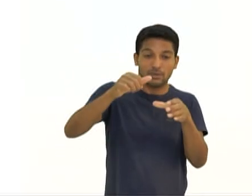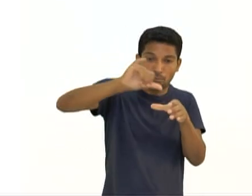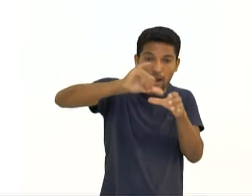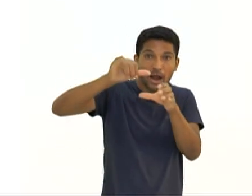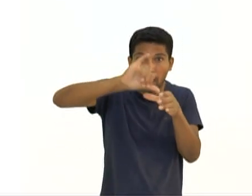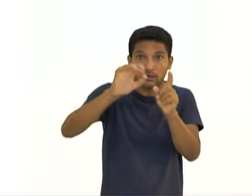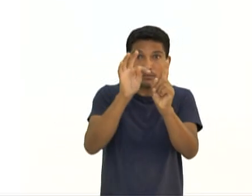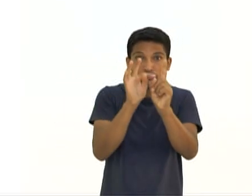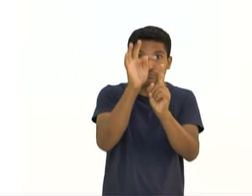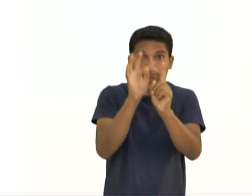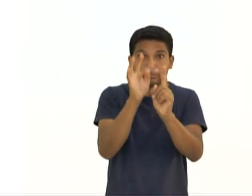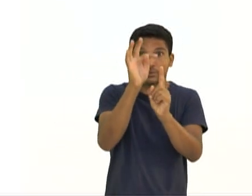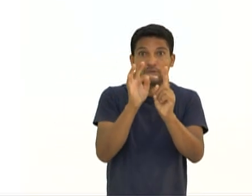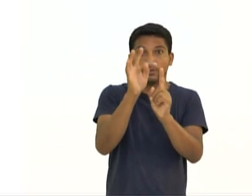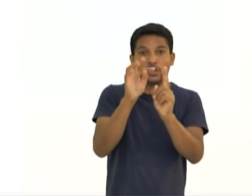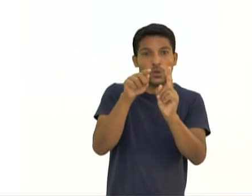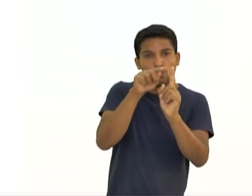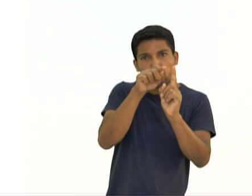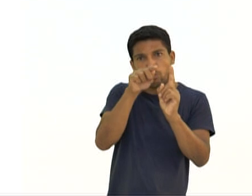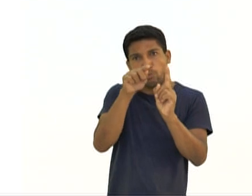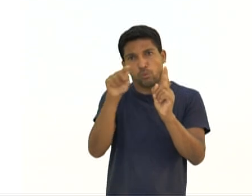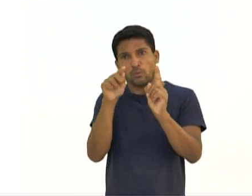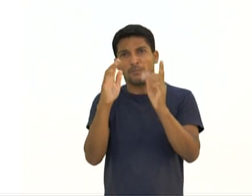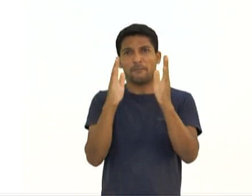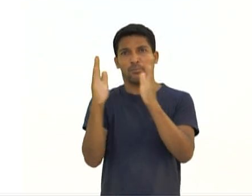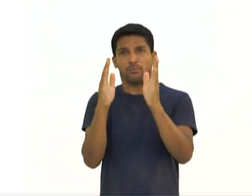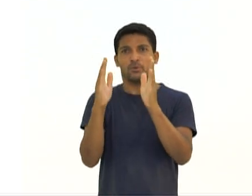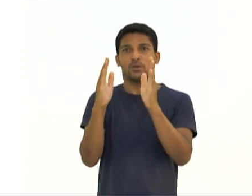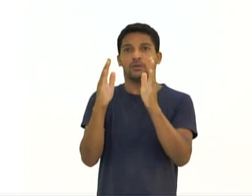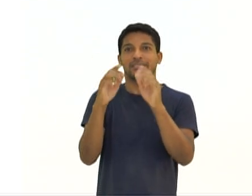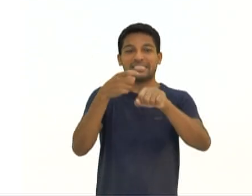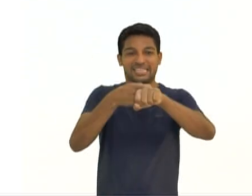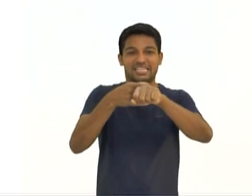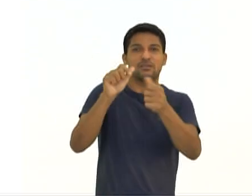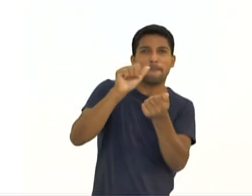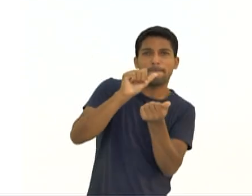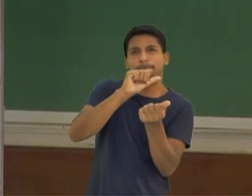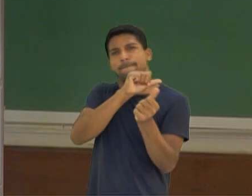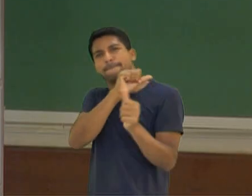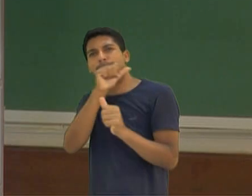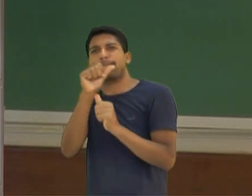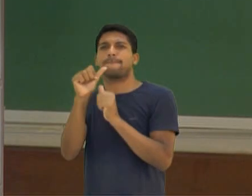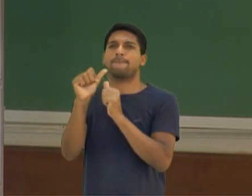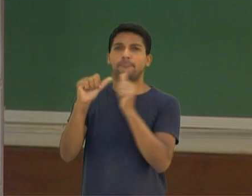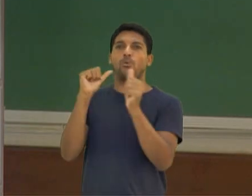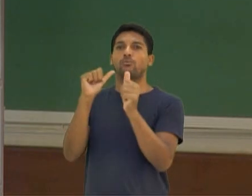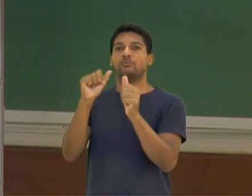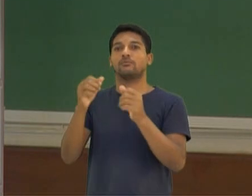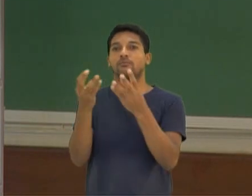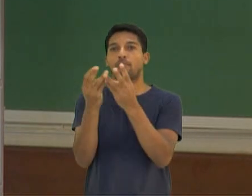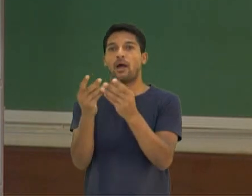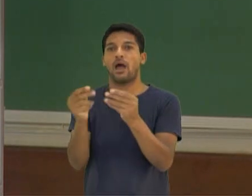substância ela passa do estado sólido para o estado líquido, ok?